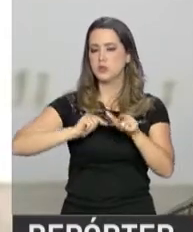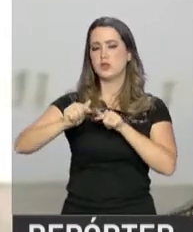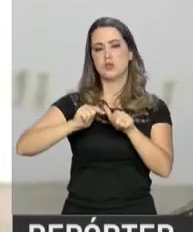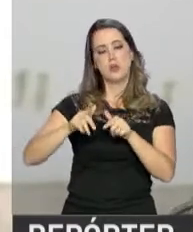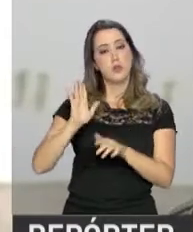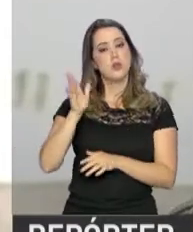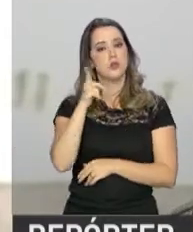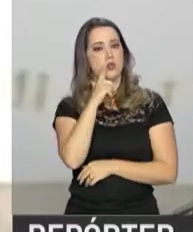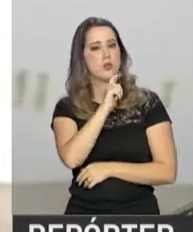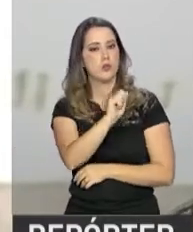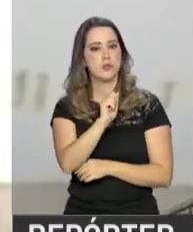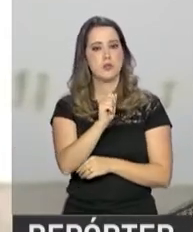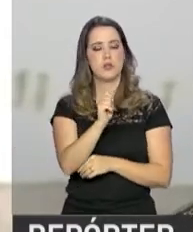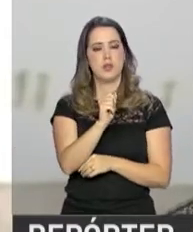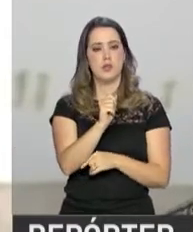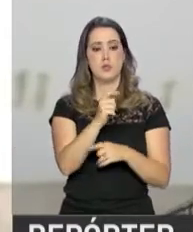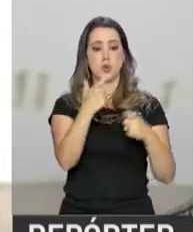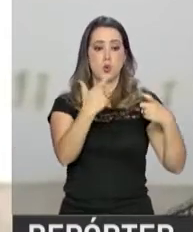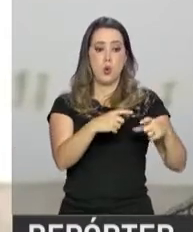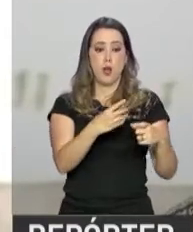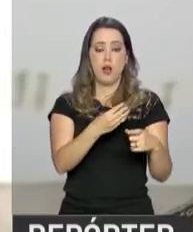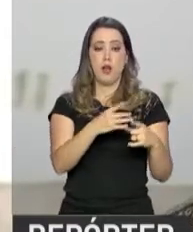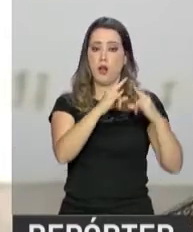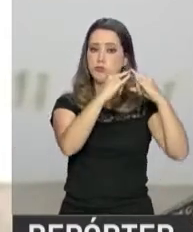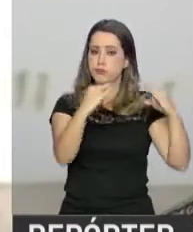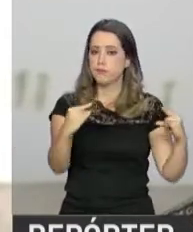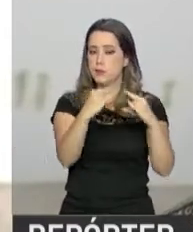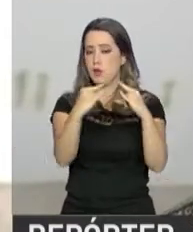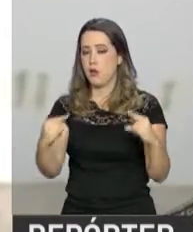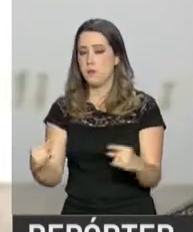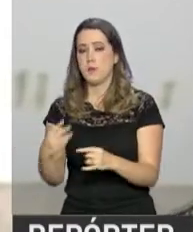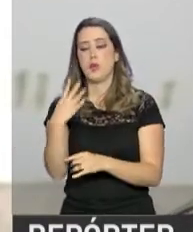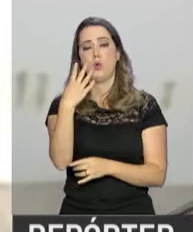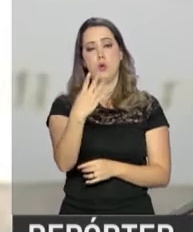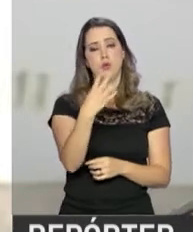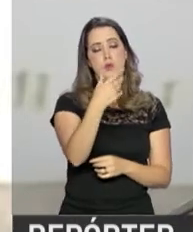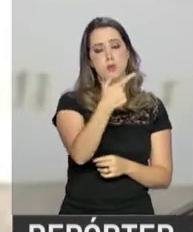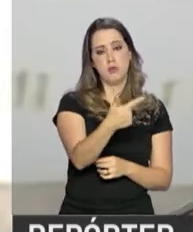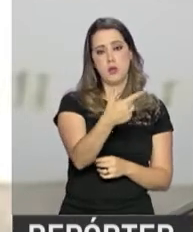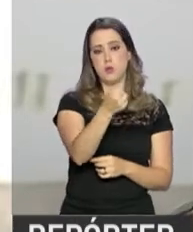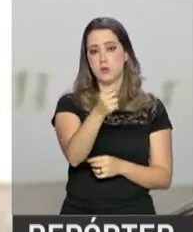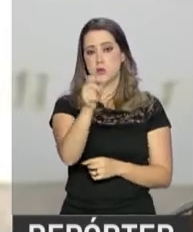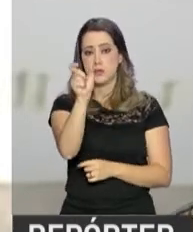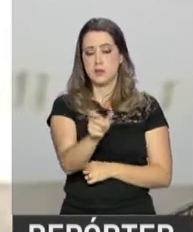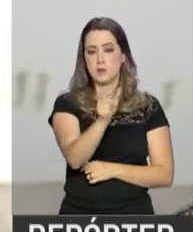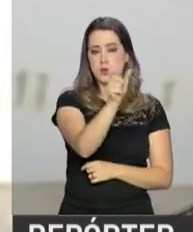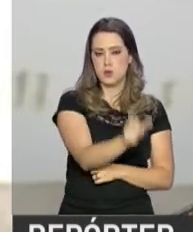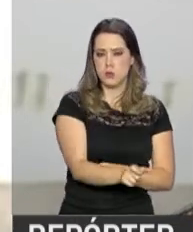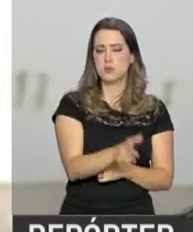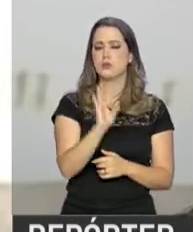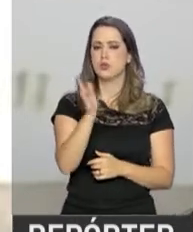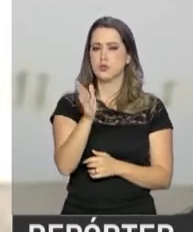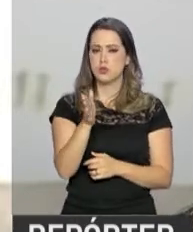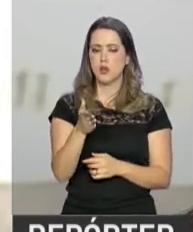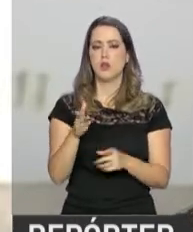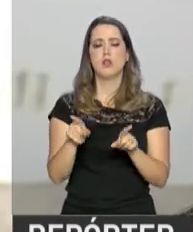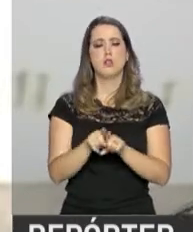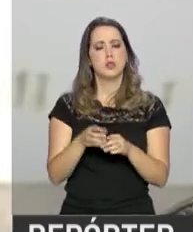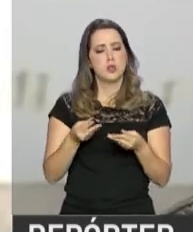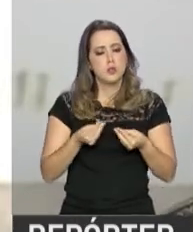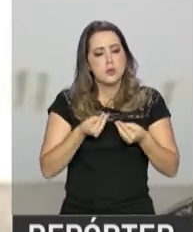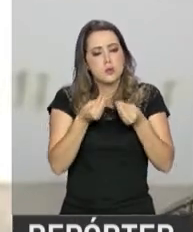conseguimos abrigar hoje cerca de 4.200 pessoas. Nós já suportamos,